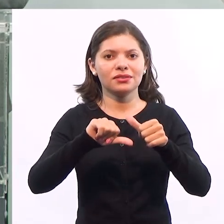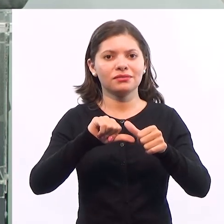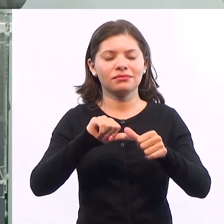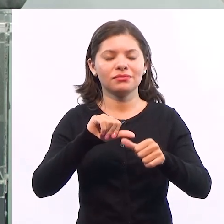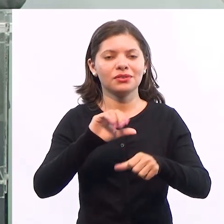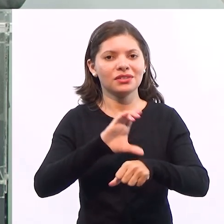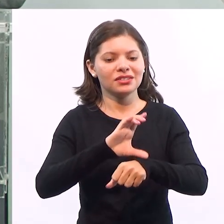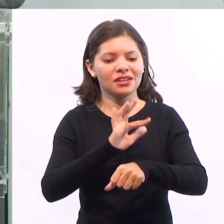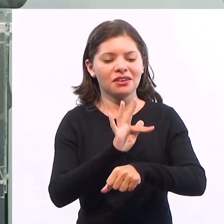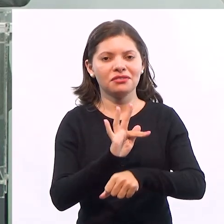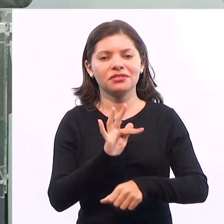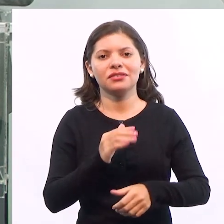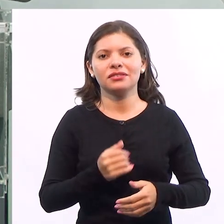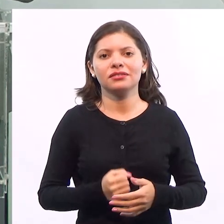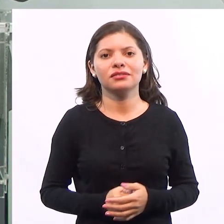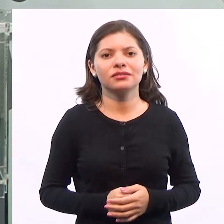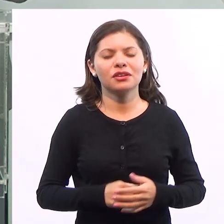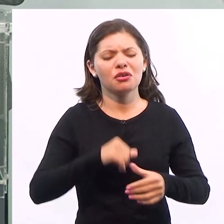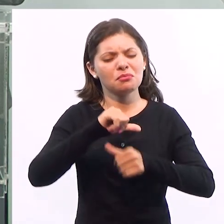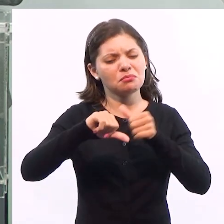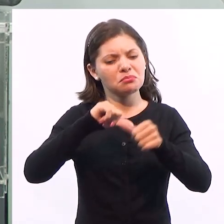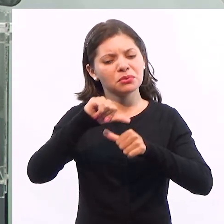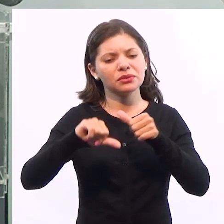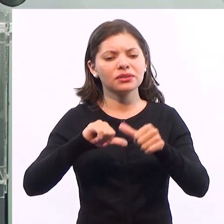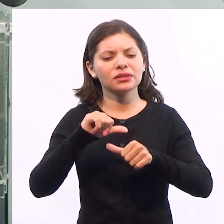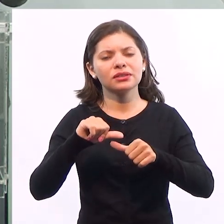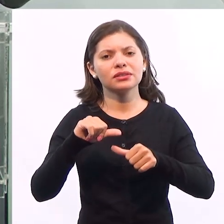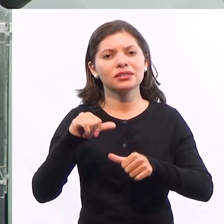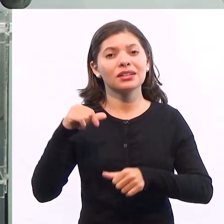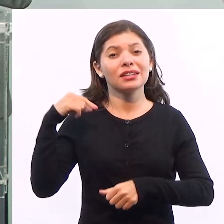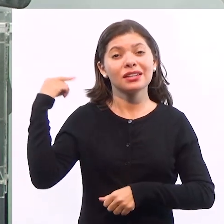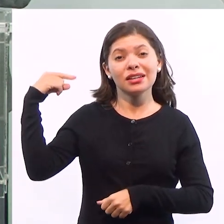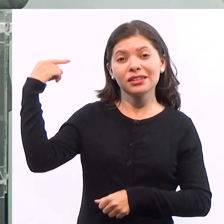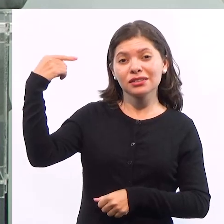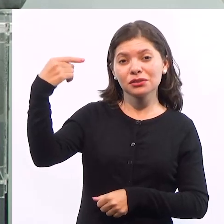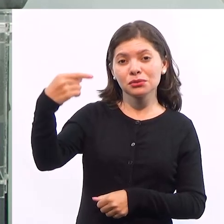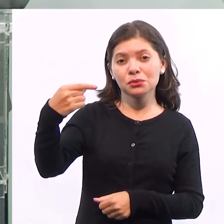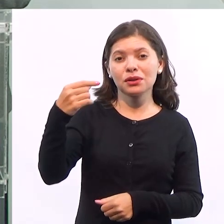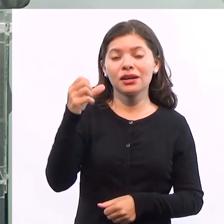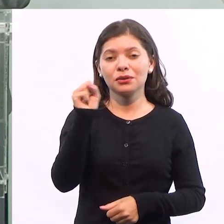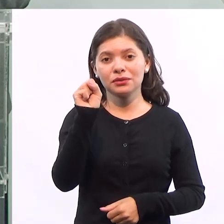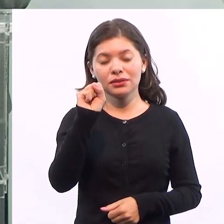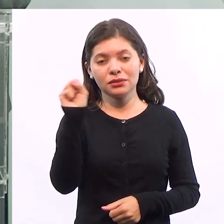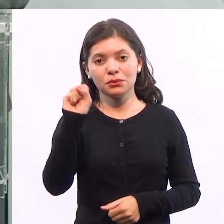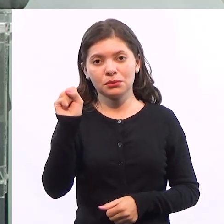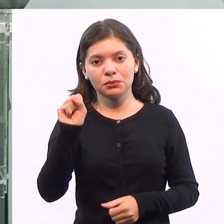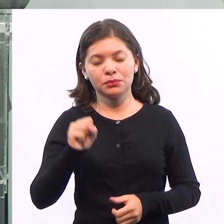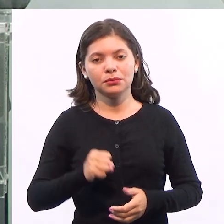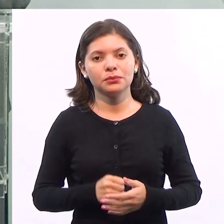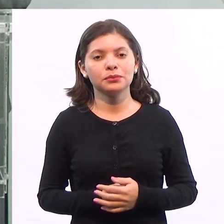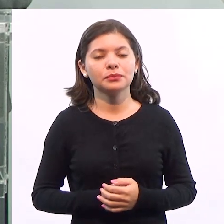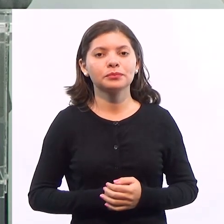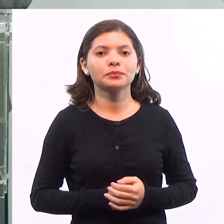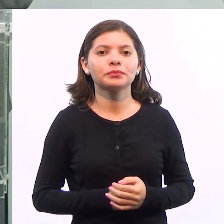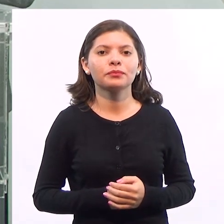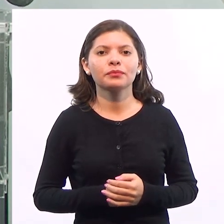Constituição Federal, tá? Quantas mudanças que ela já tiveram desde a sua promulgação lá em 88, não é